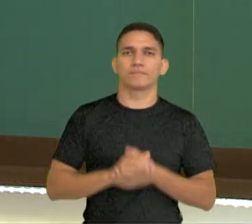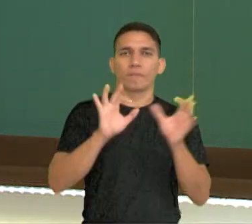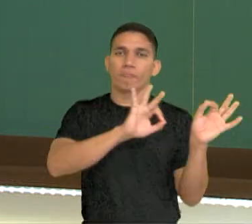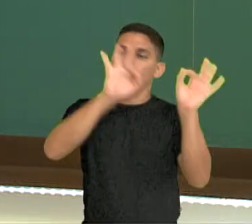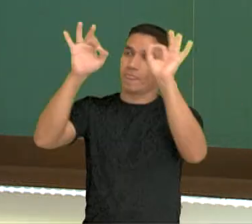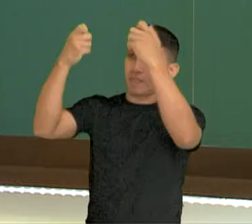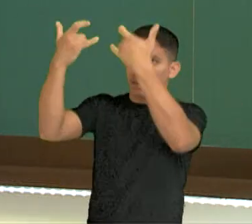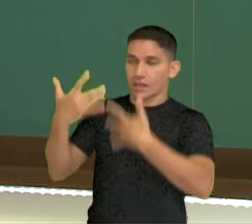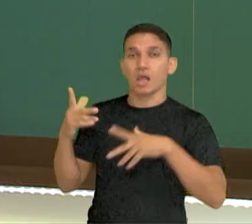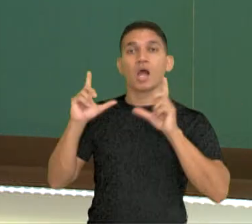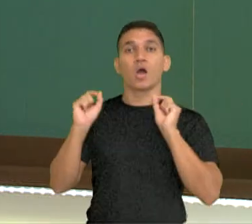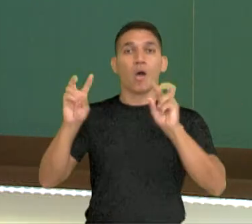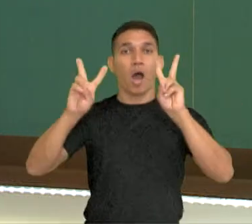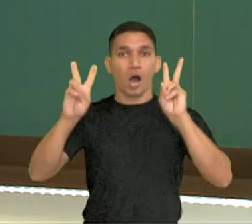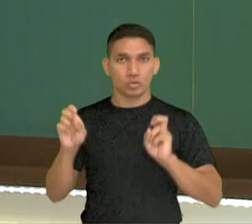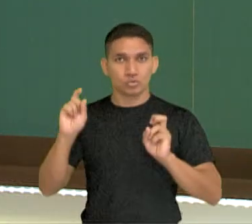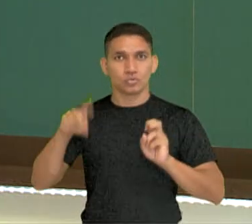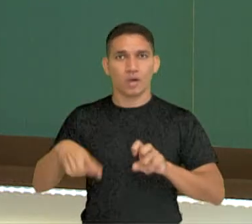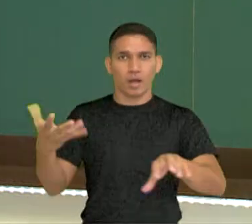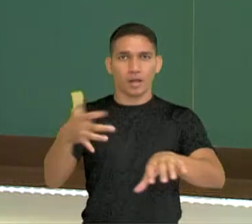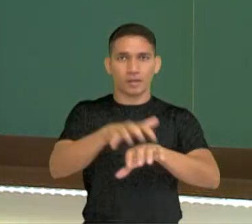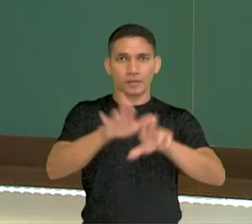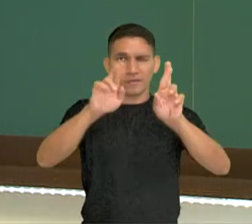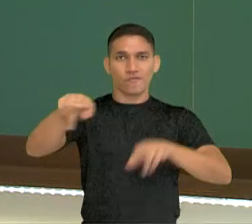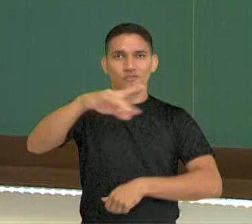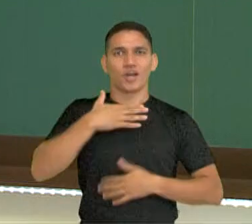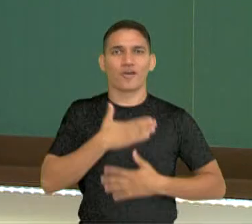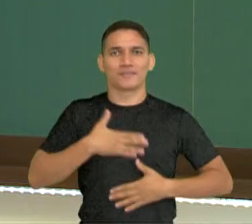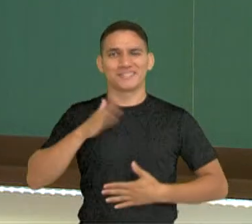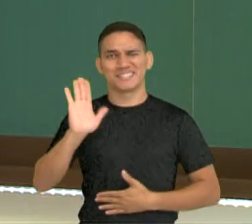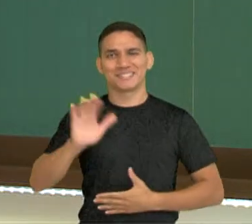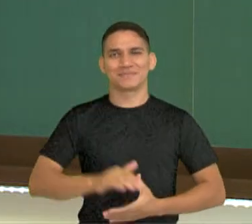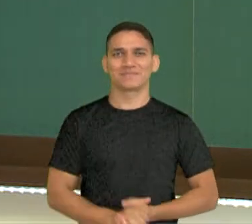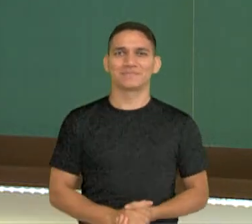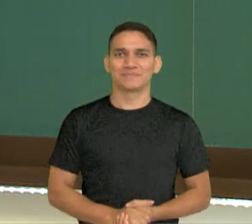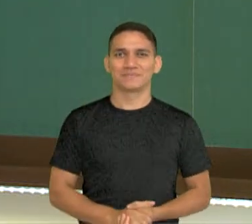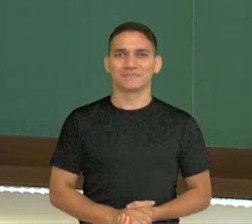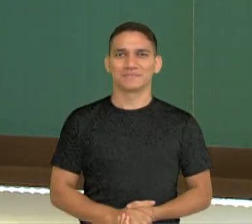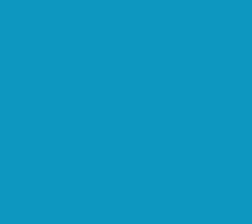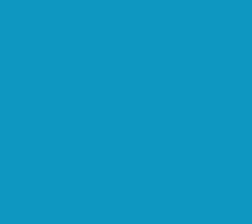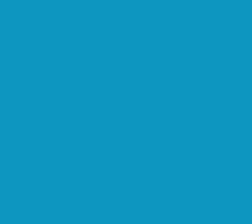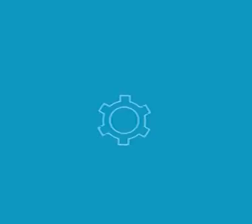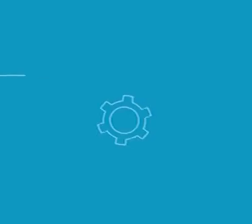Nesse vídeo, nós falamos sobre o reino Monera. Espero que vocês tenham gostado. Até breve!